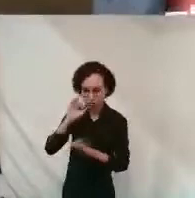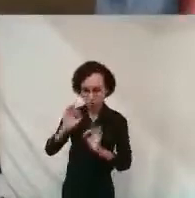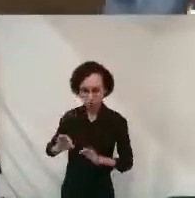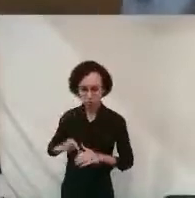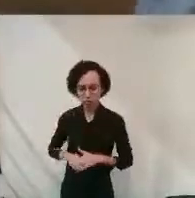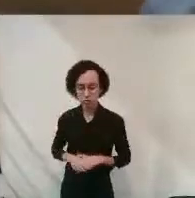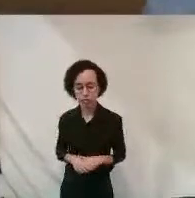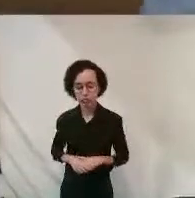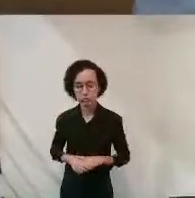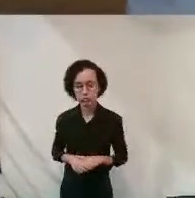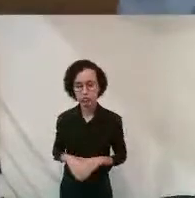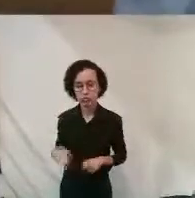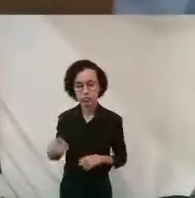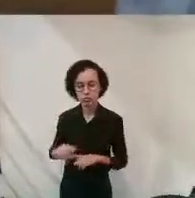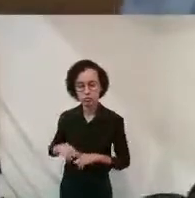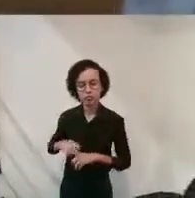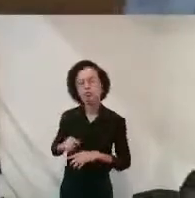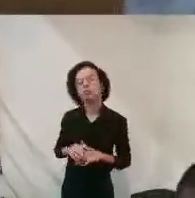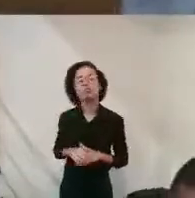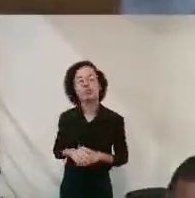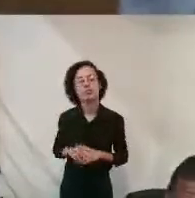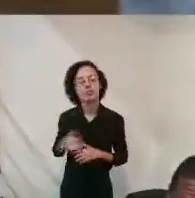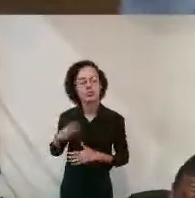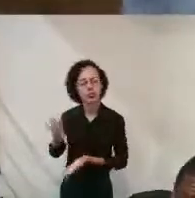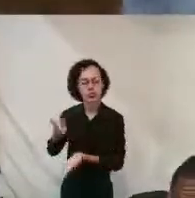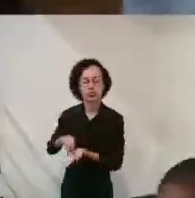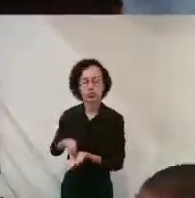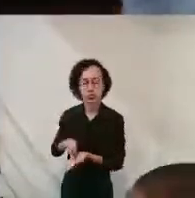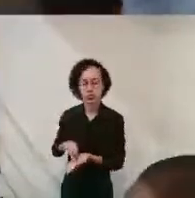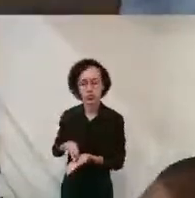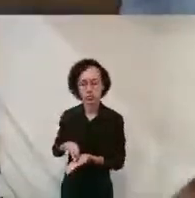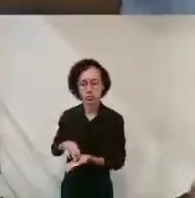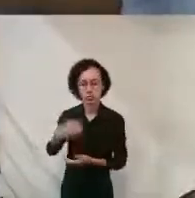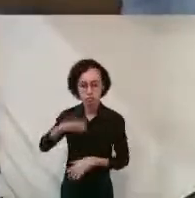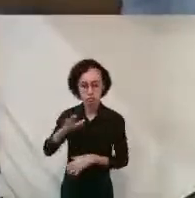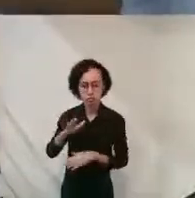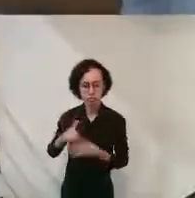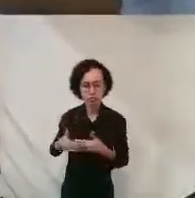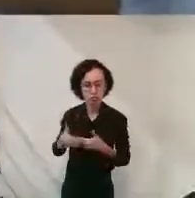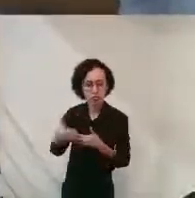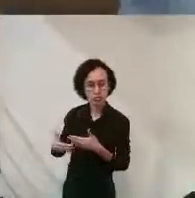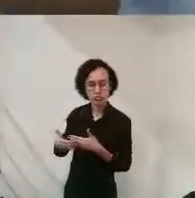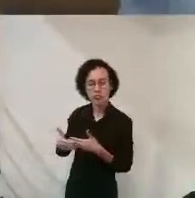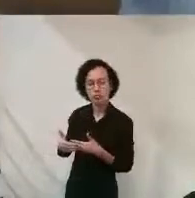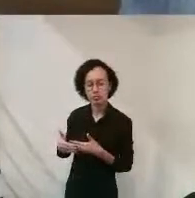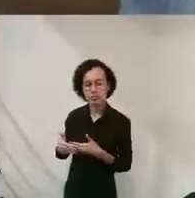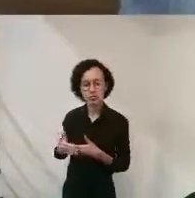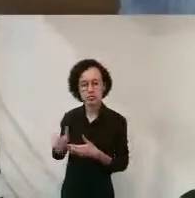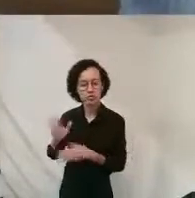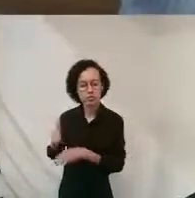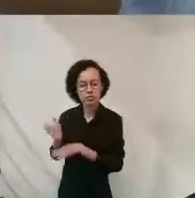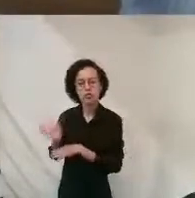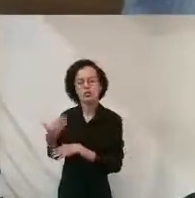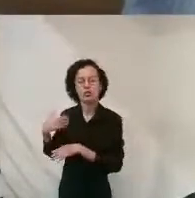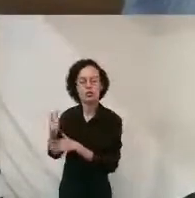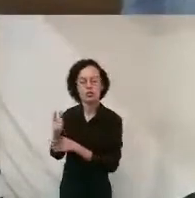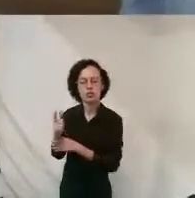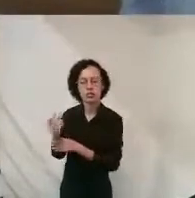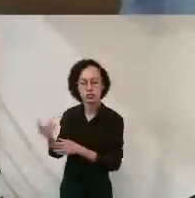doutora Alexandra também, porque ela está assim, em uma realidade, vamos dizer assim, mais à frente, né? Então, ela já traz para a